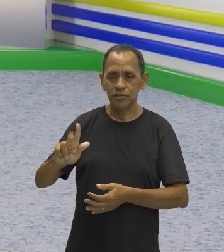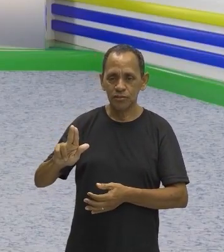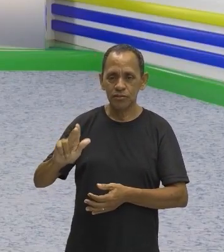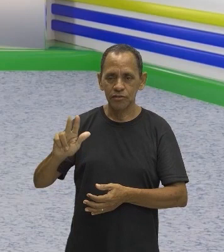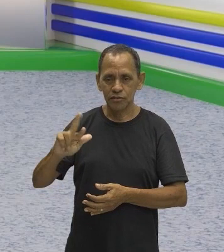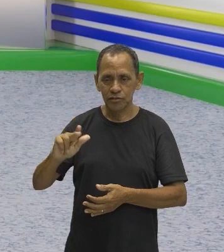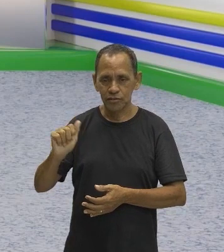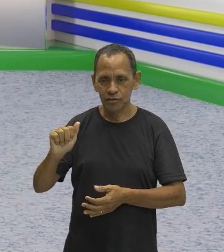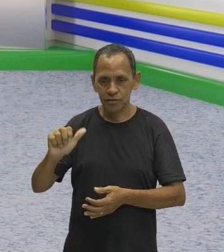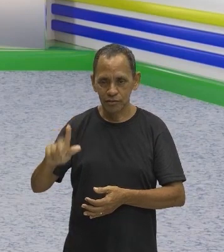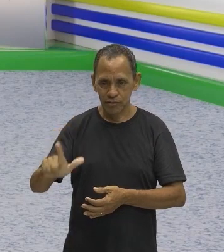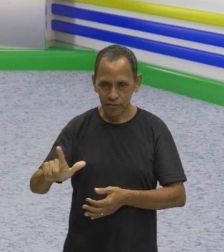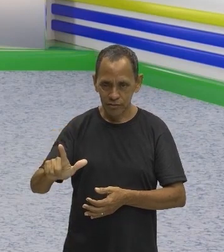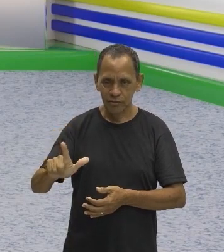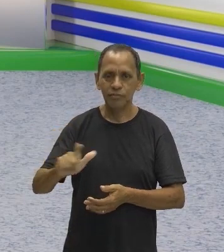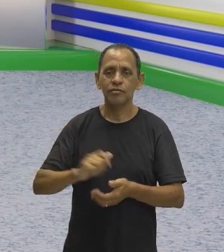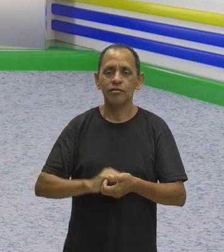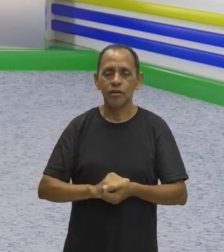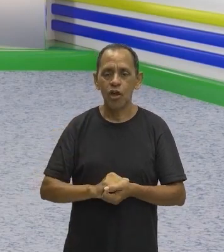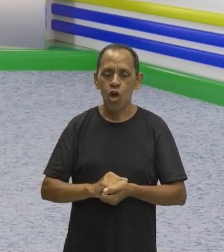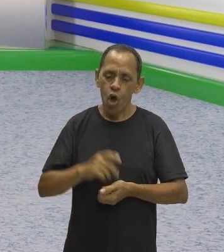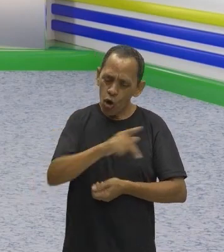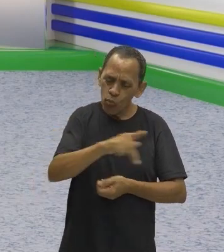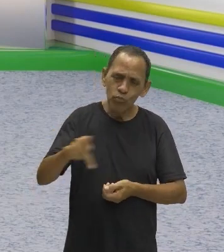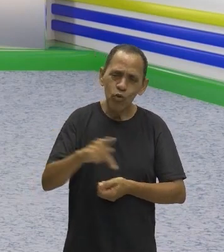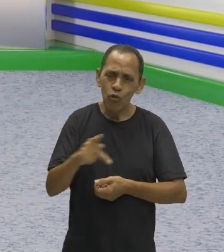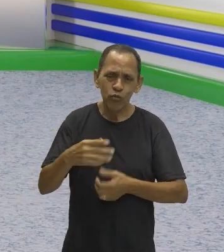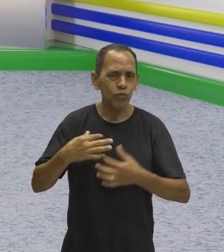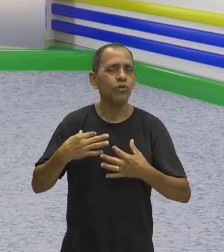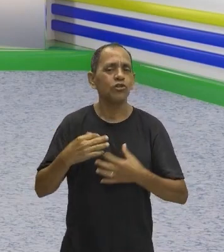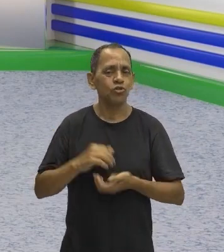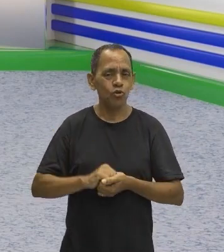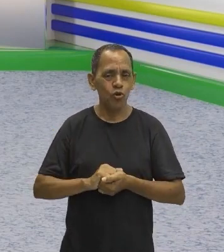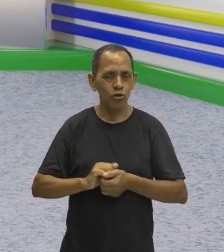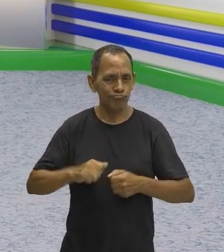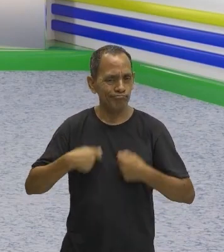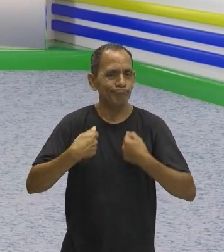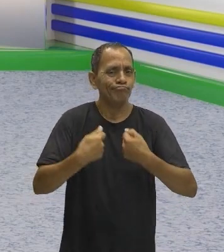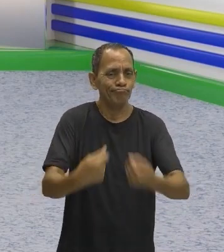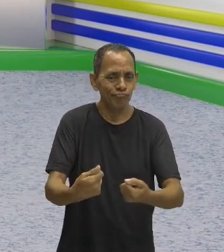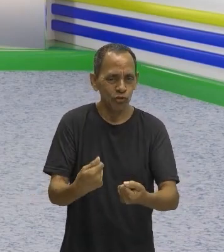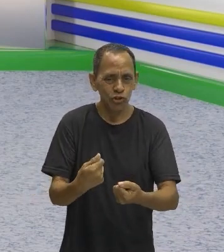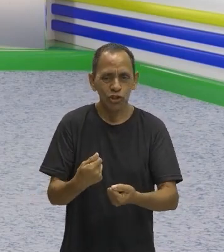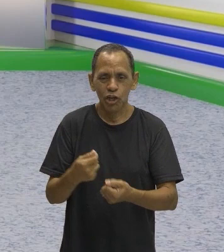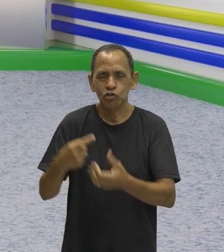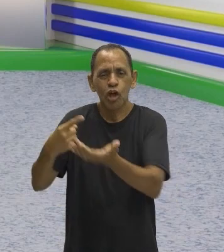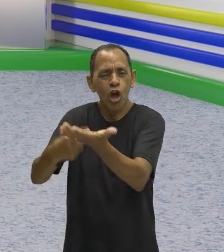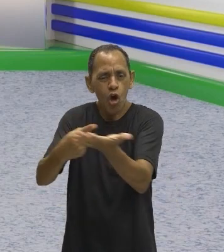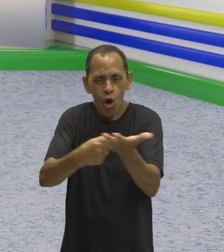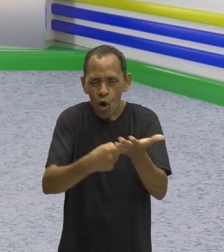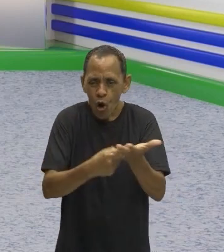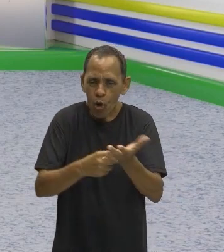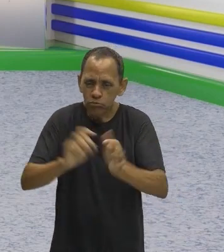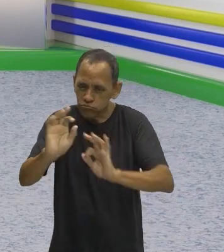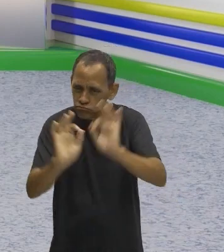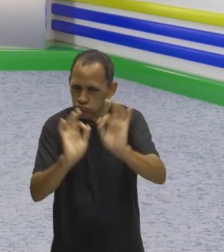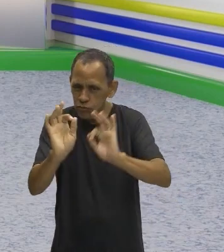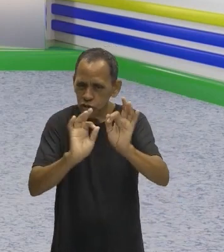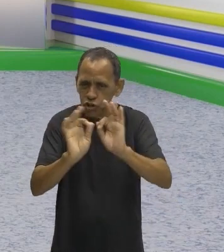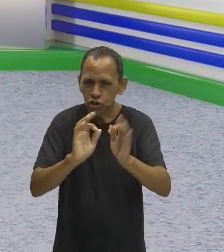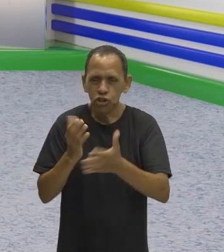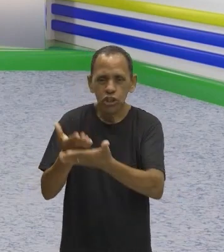há algum tempo à produção dessa aula, tá? Uma aula assim muito bacana, que os professores estão se empenhando mesmo, tá? E é um